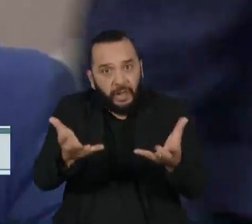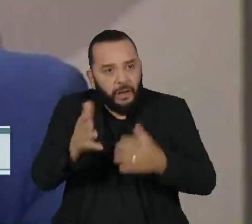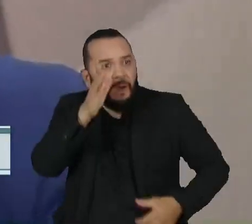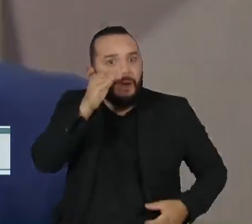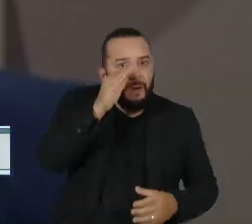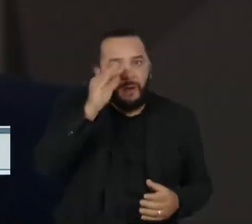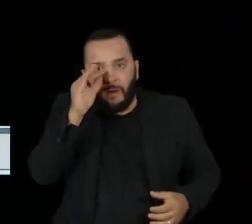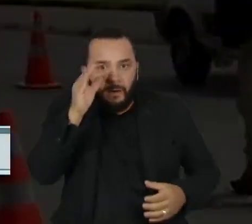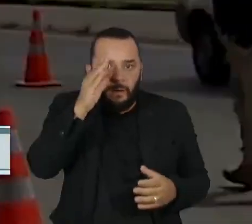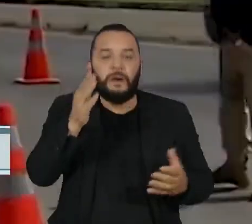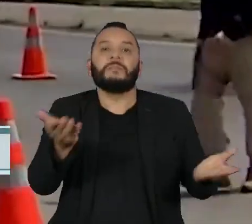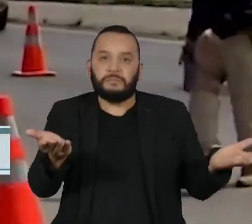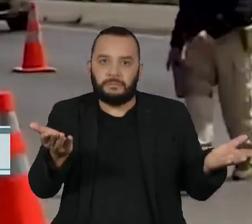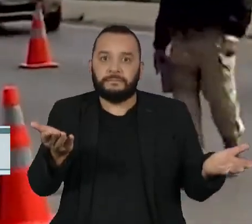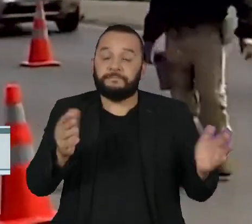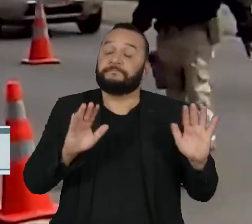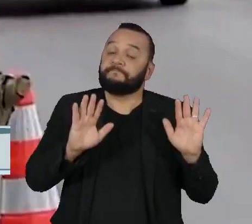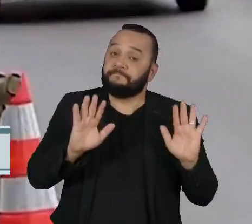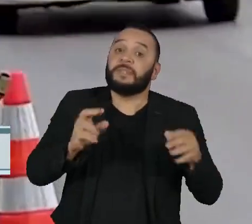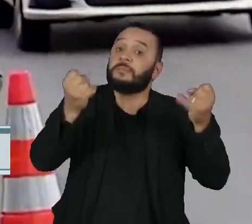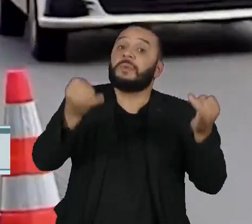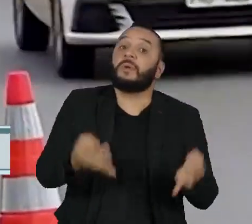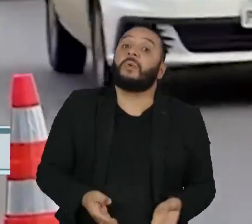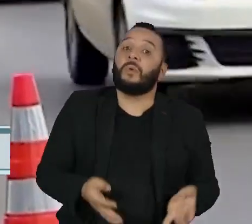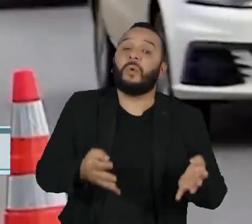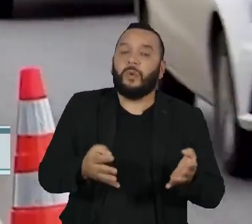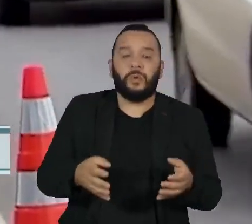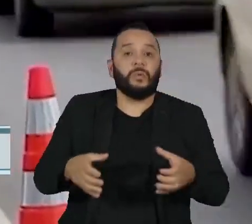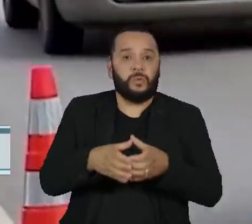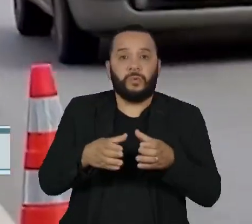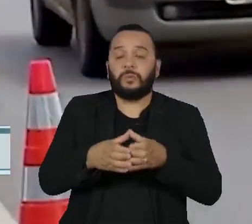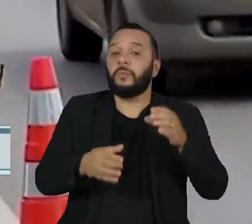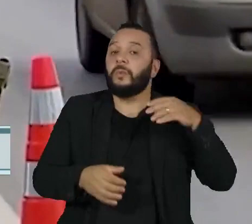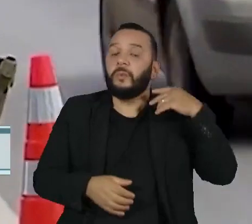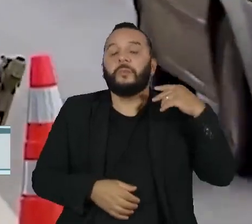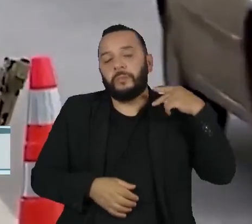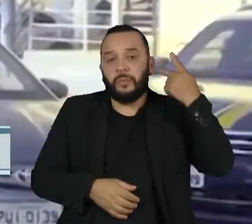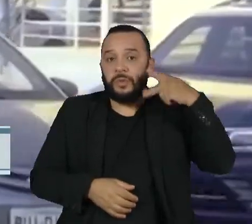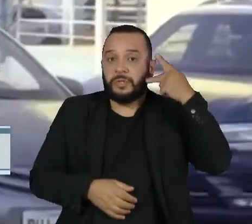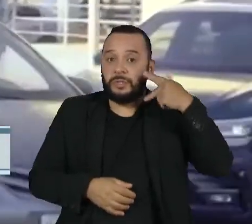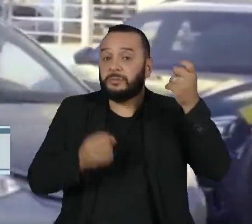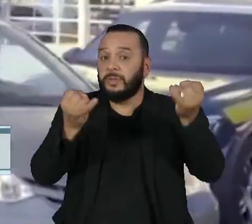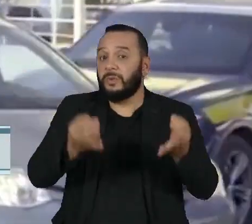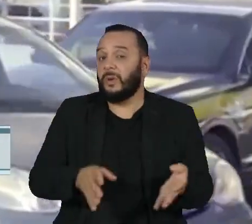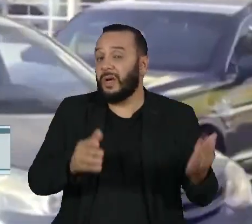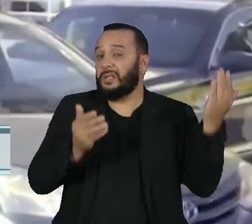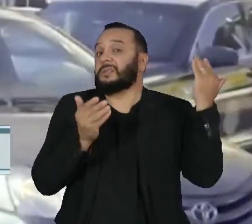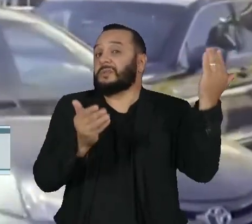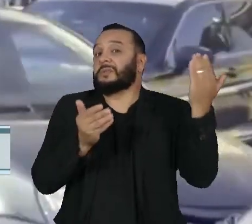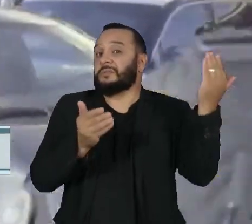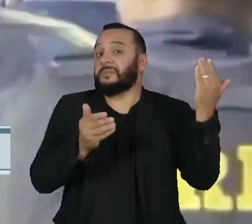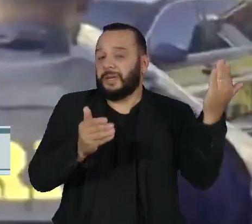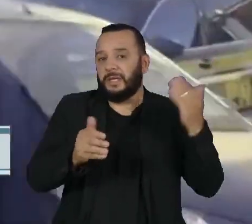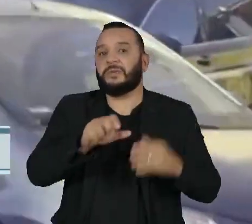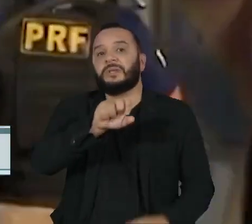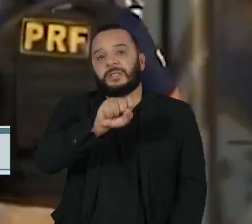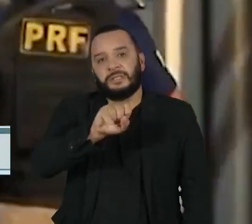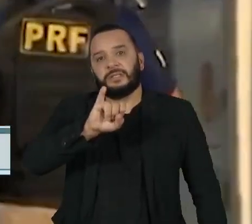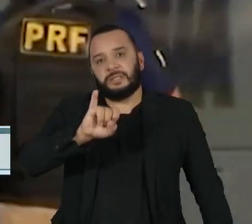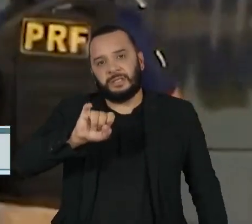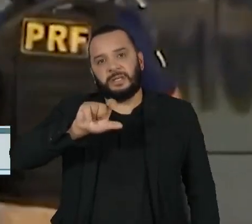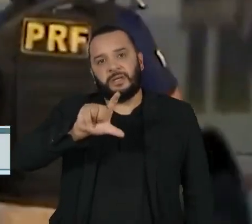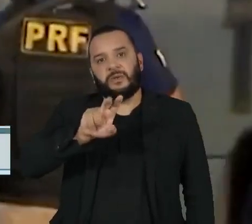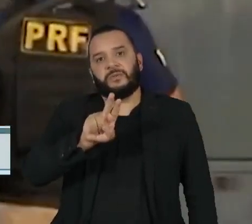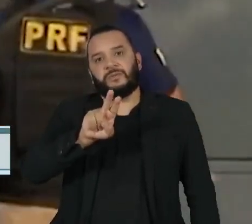da PRF a justificativa dos parlamentares era que havia suspeitas da atuação de silvinei